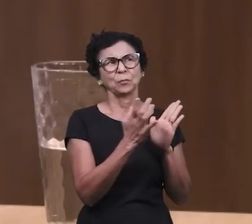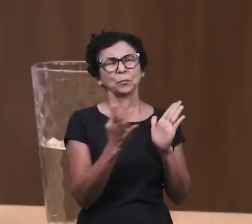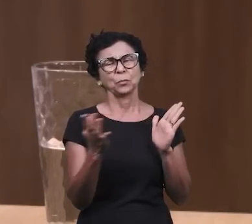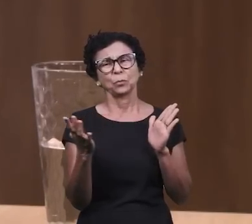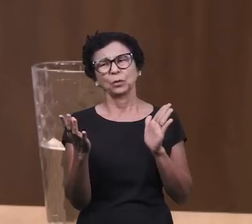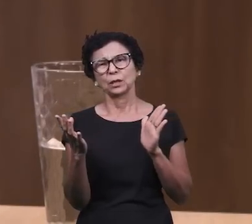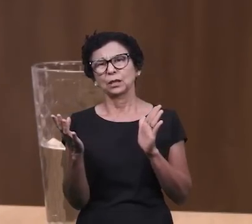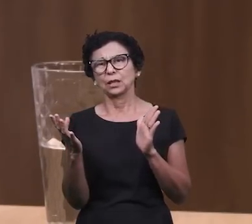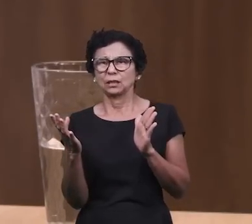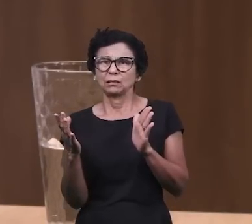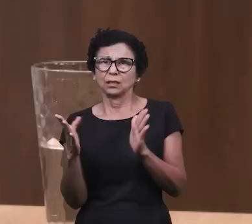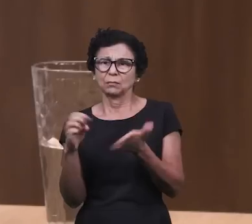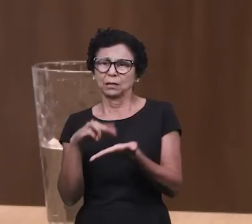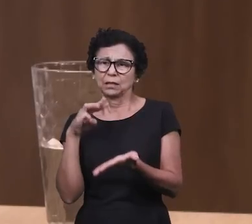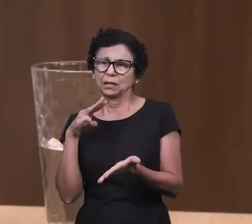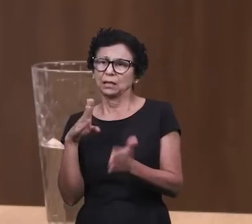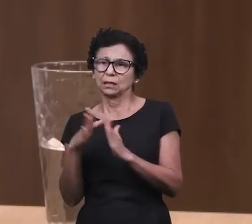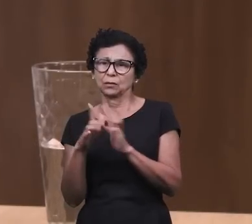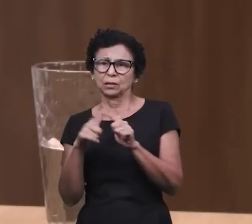igreja brasileira?